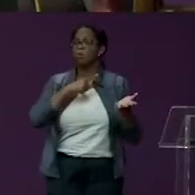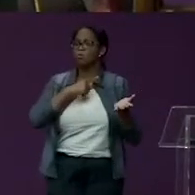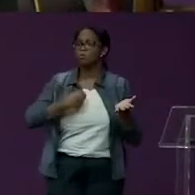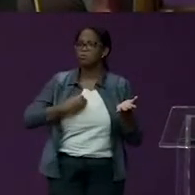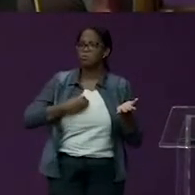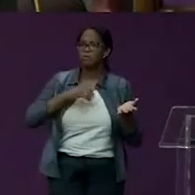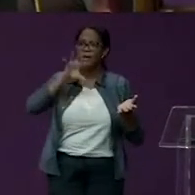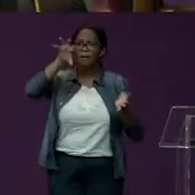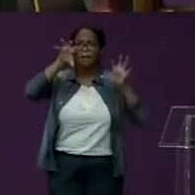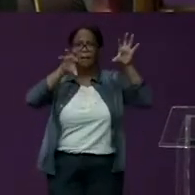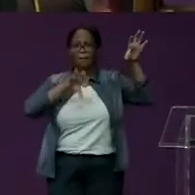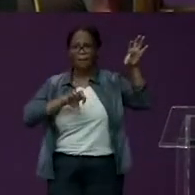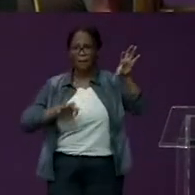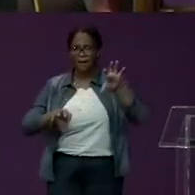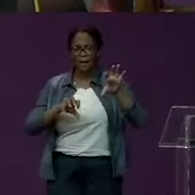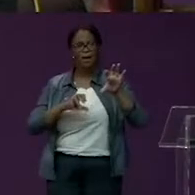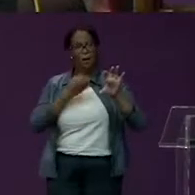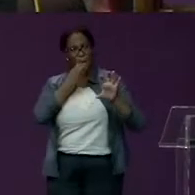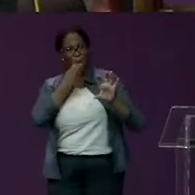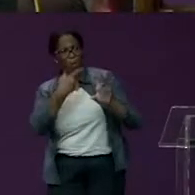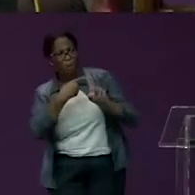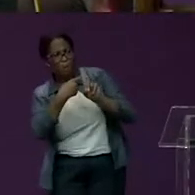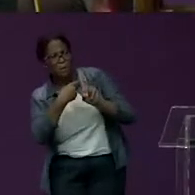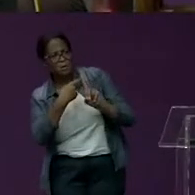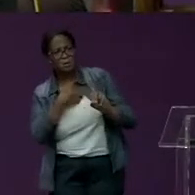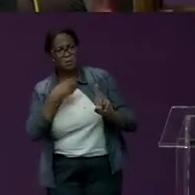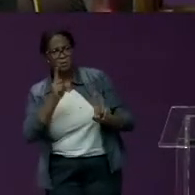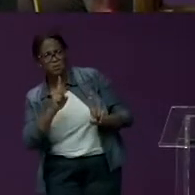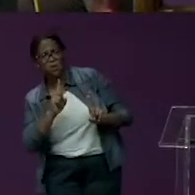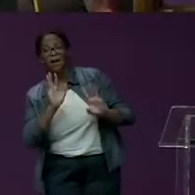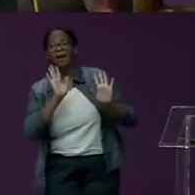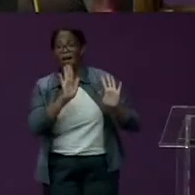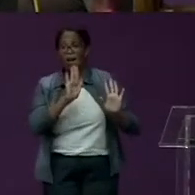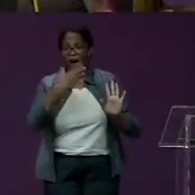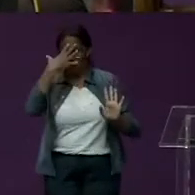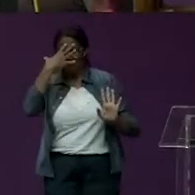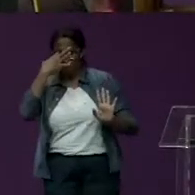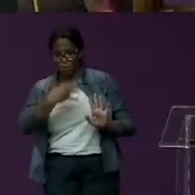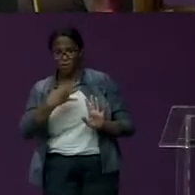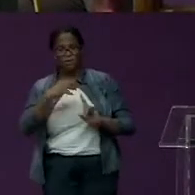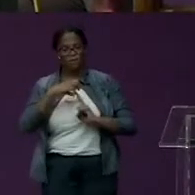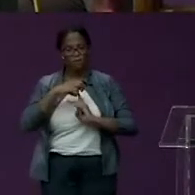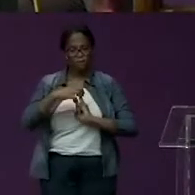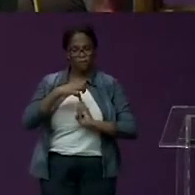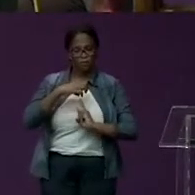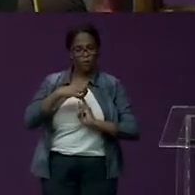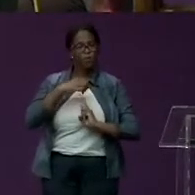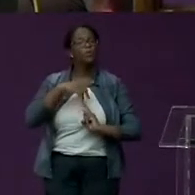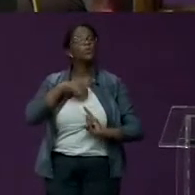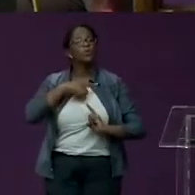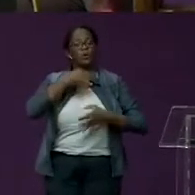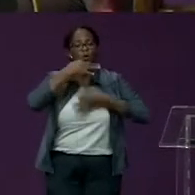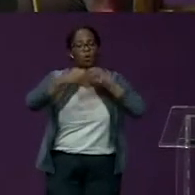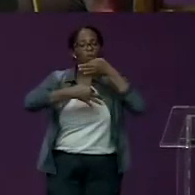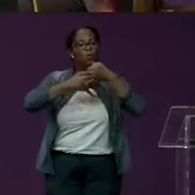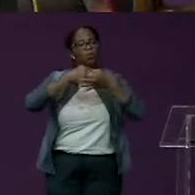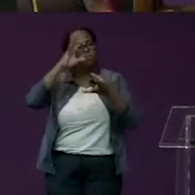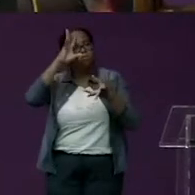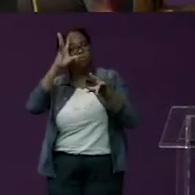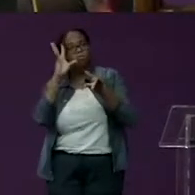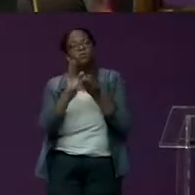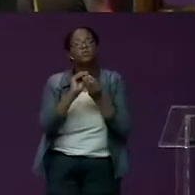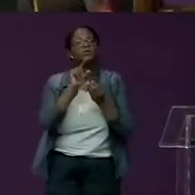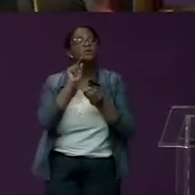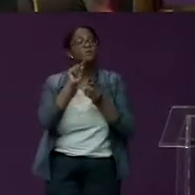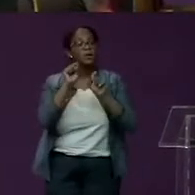isso é positivo ou não, isso avançou a compreensão que a Fiocruz deve trabalhar com uma concepção de sistema